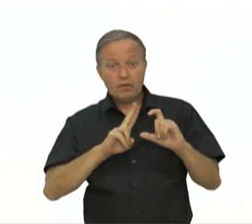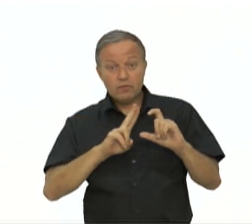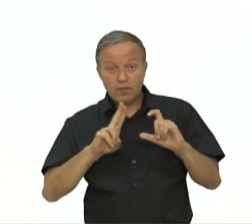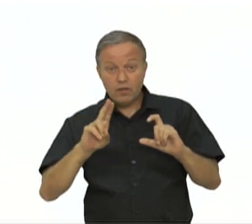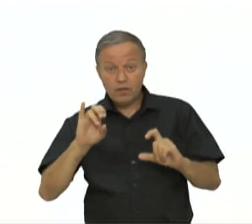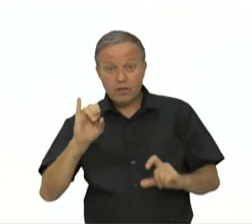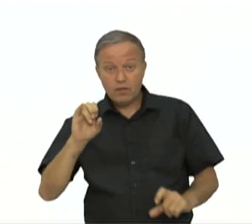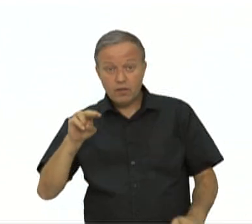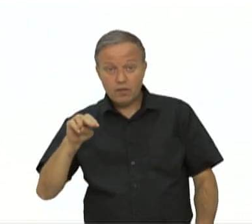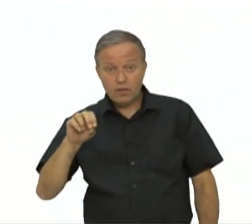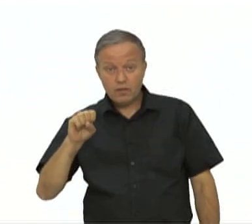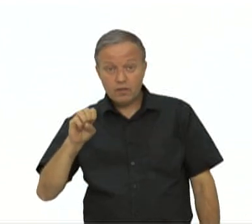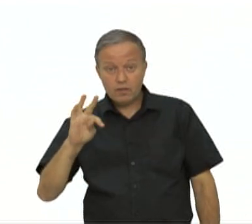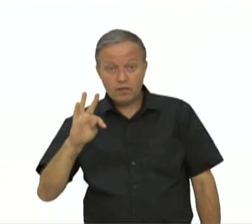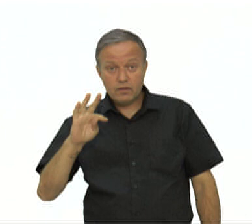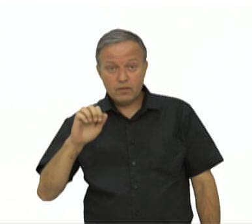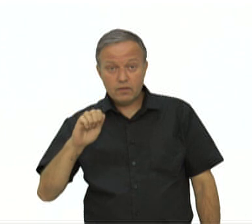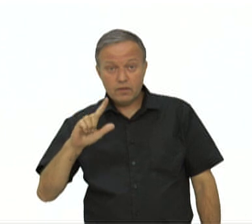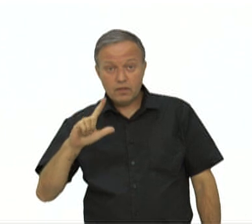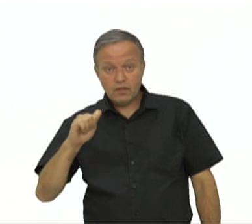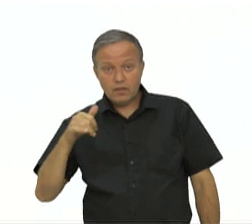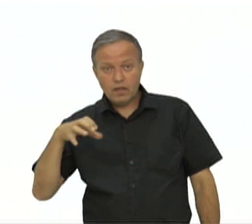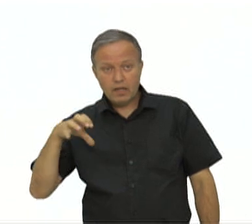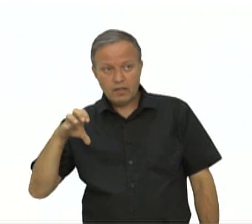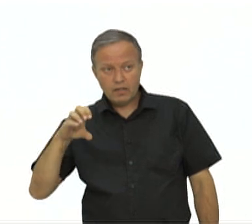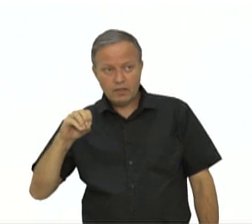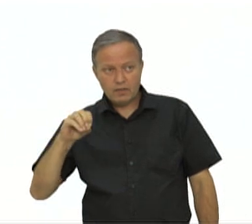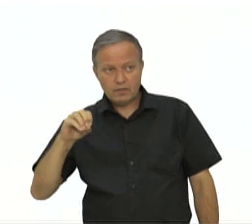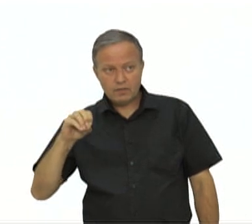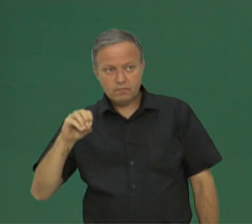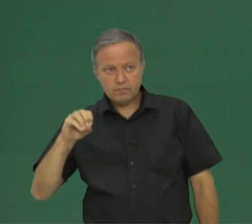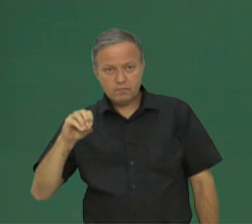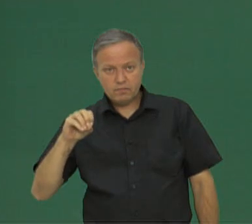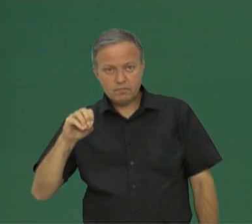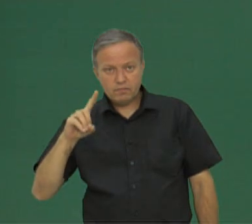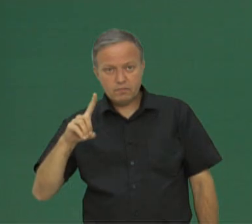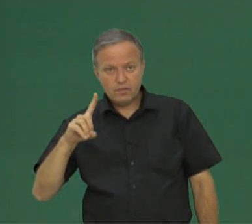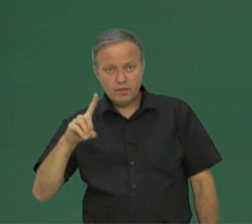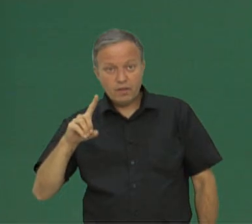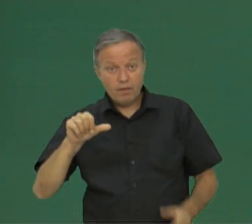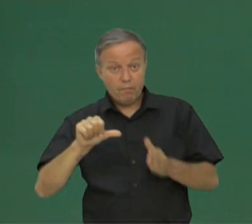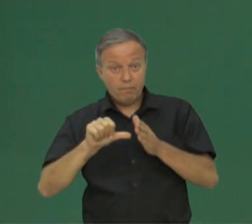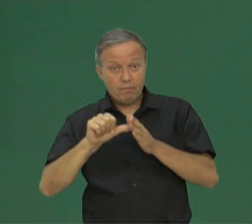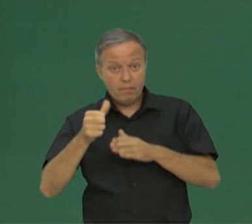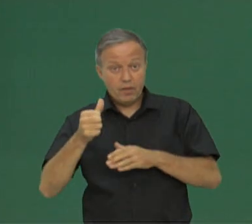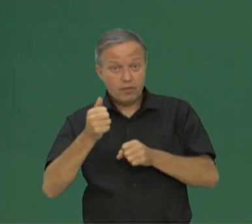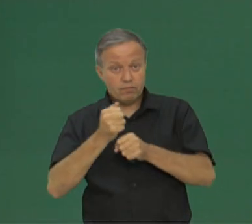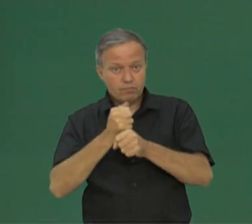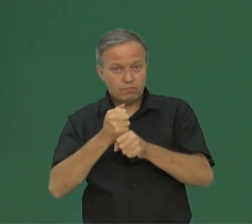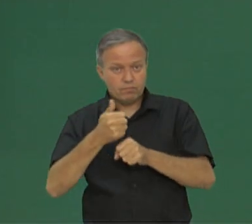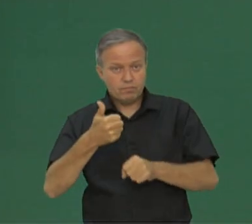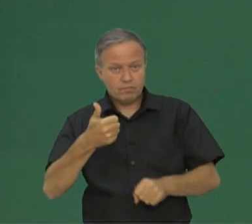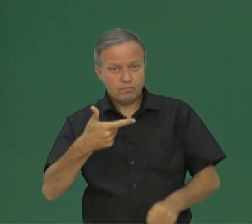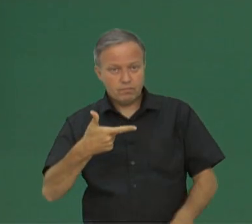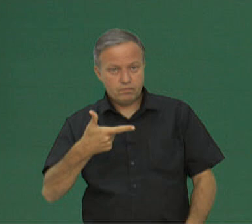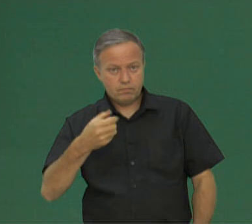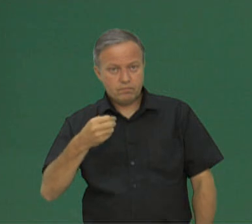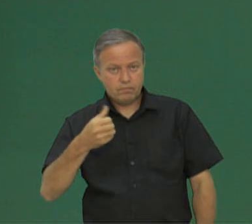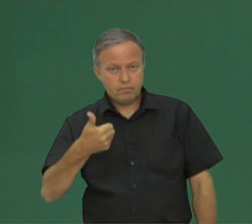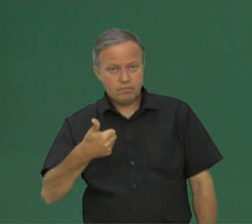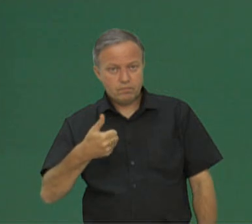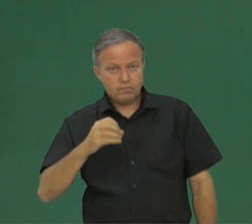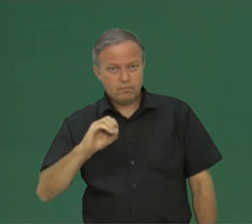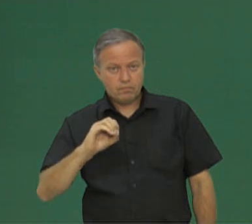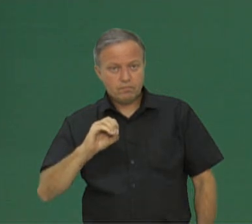Inferninho, feita por Luiz Zerbini, e ela foi feita pela primeira vez em 2010. Ela foi apresentada